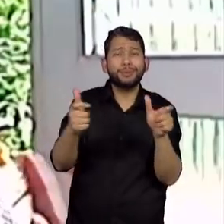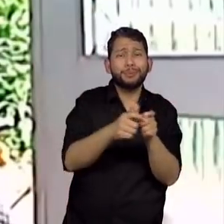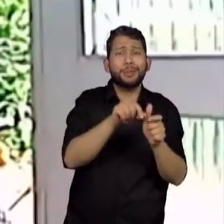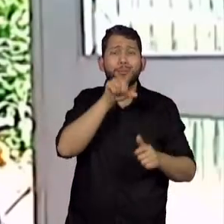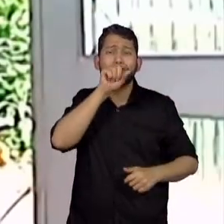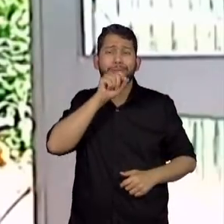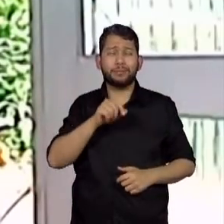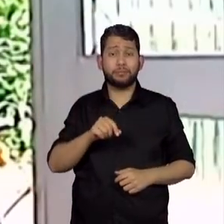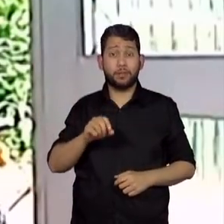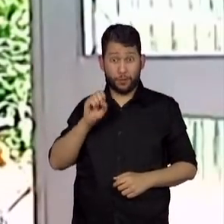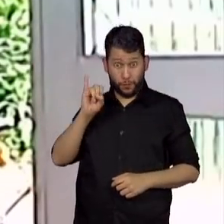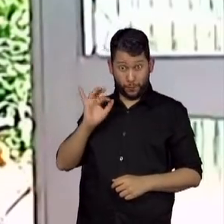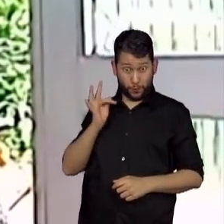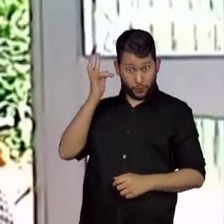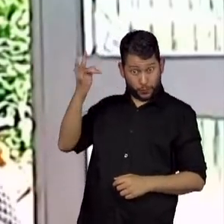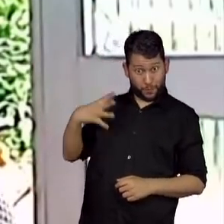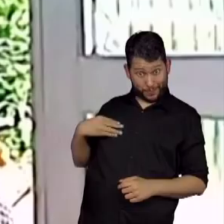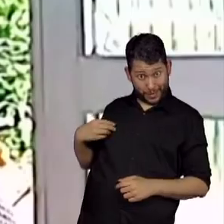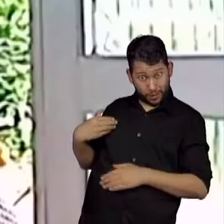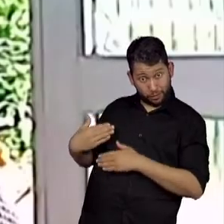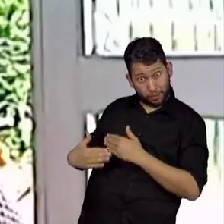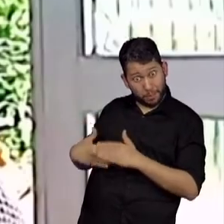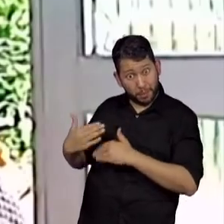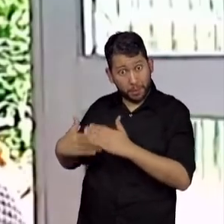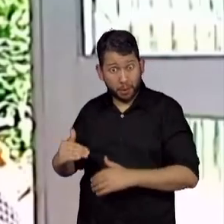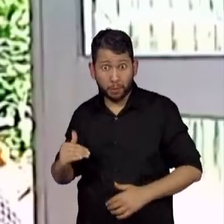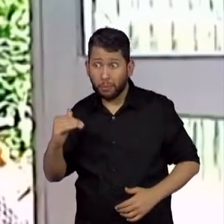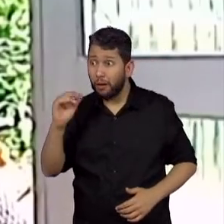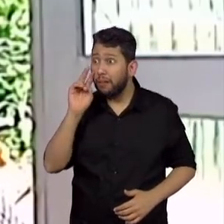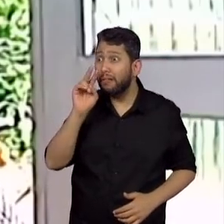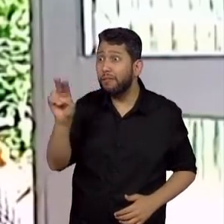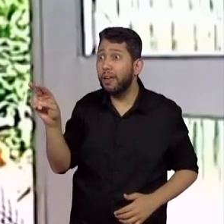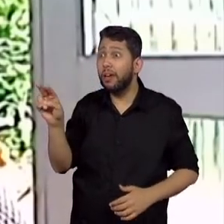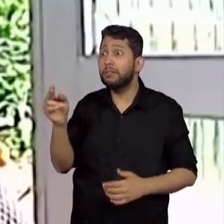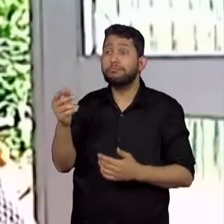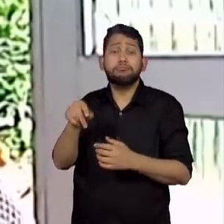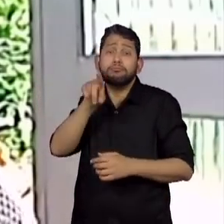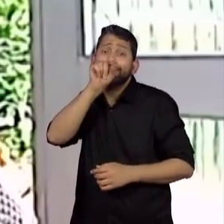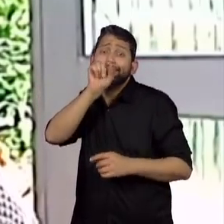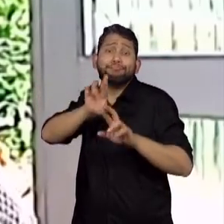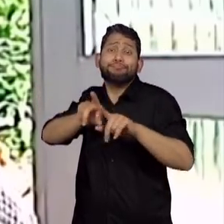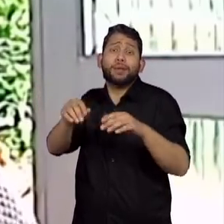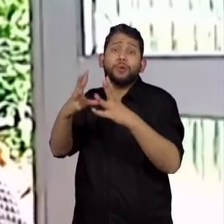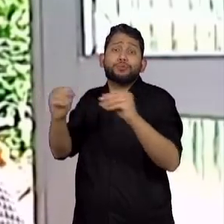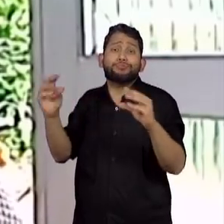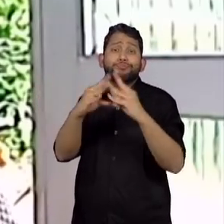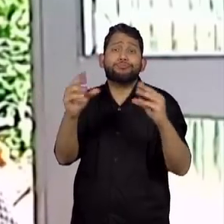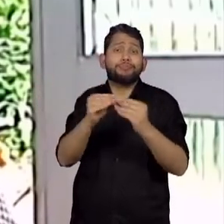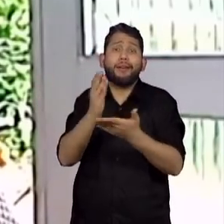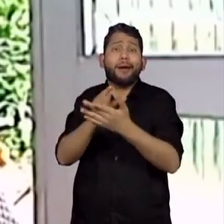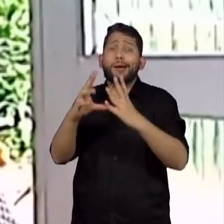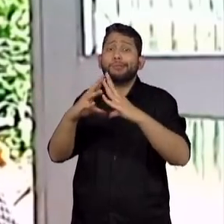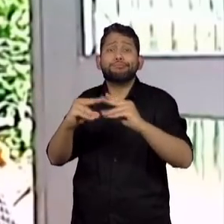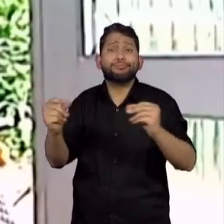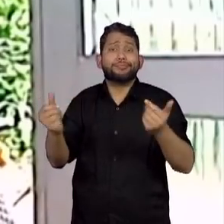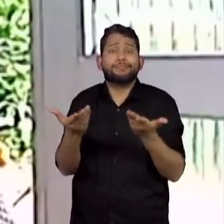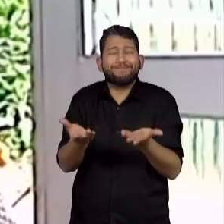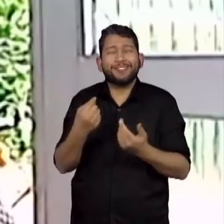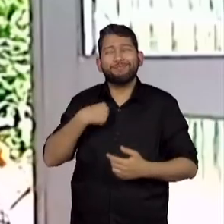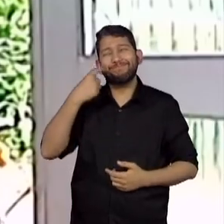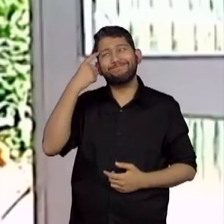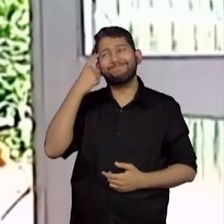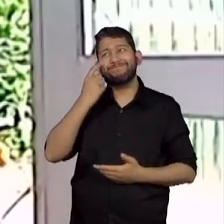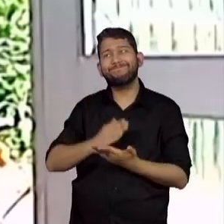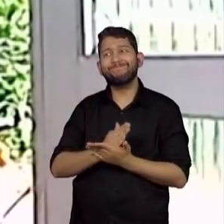filhos já não saibam o que é uma gralha azul, não vão ver. Então, para mim, assim, é